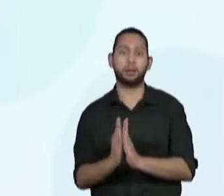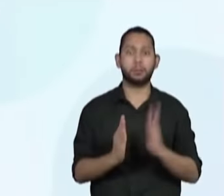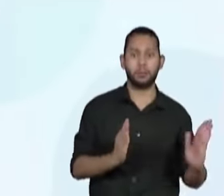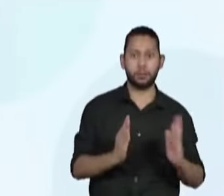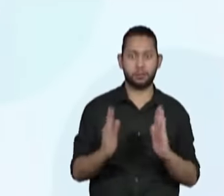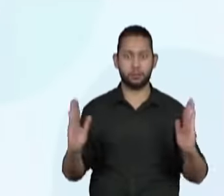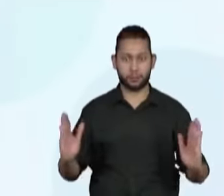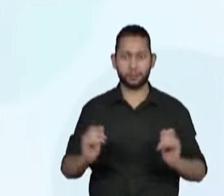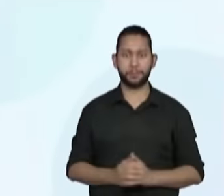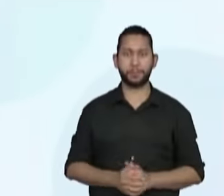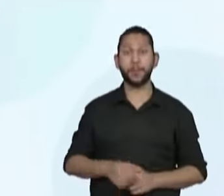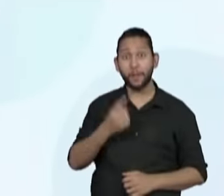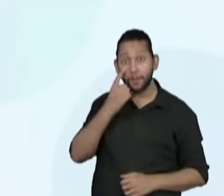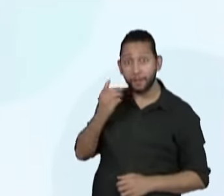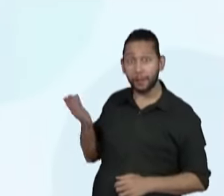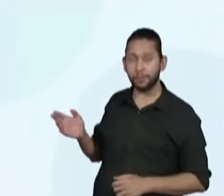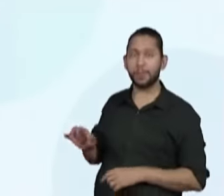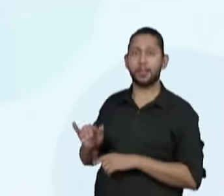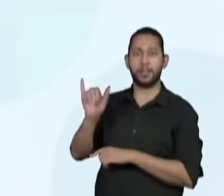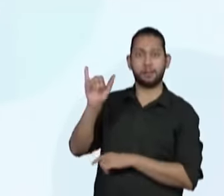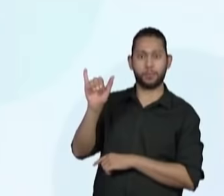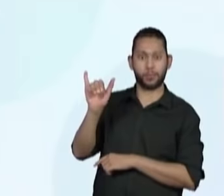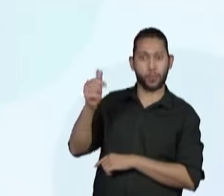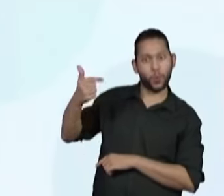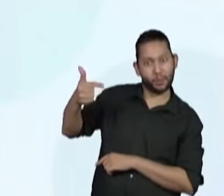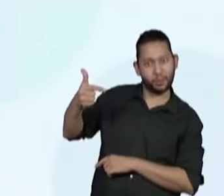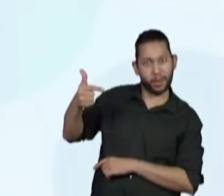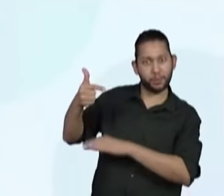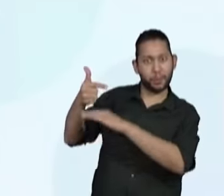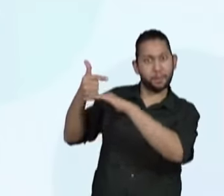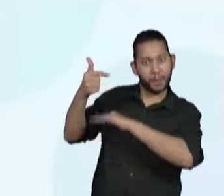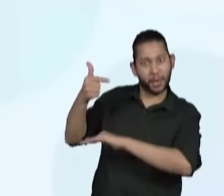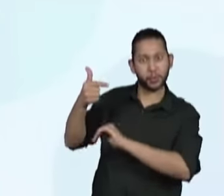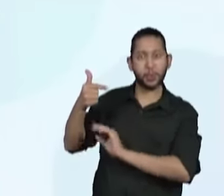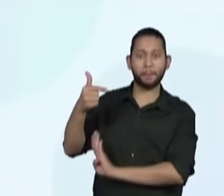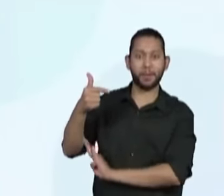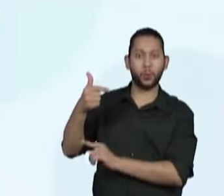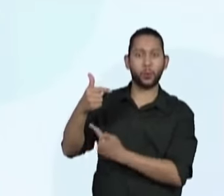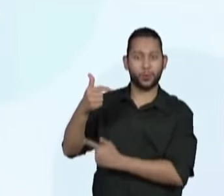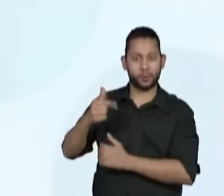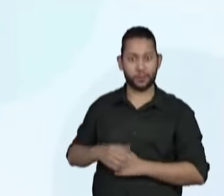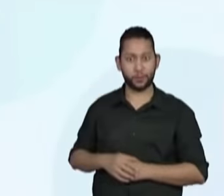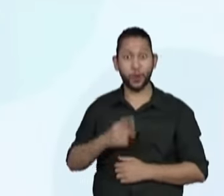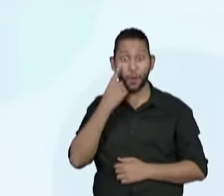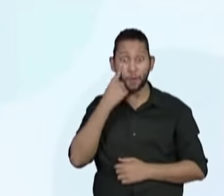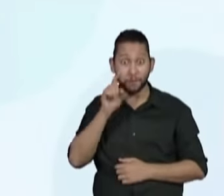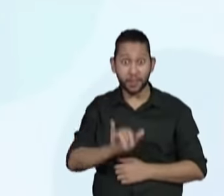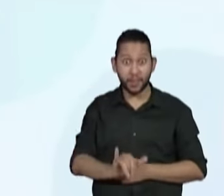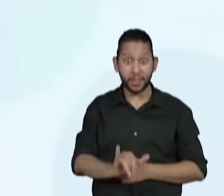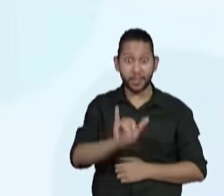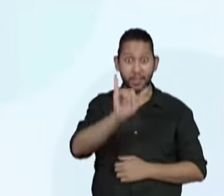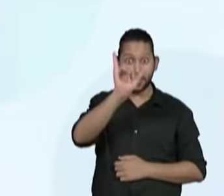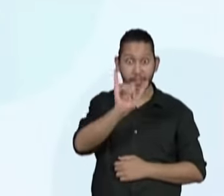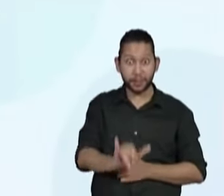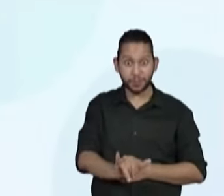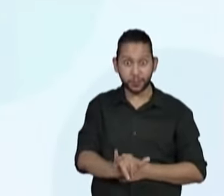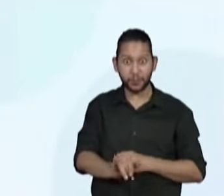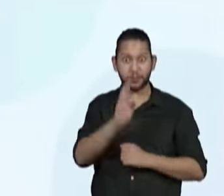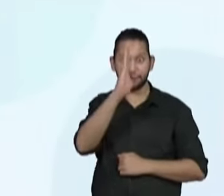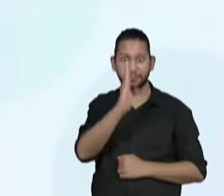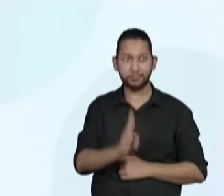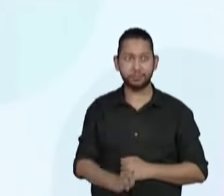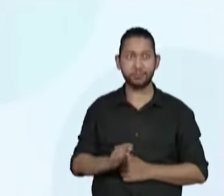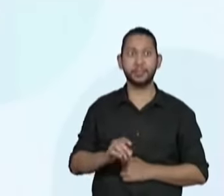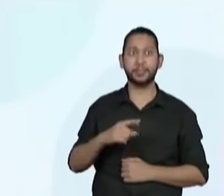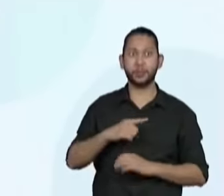Y ao quadrado está dividido por B ao quadrado. Observe no eixo Y, acima do zero nós temos o